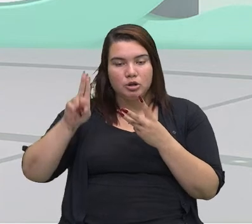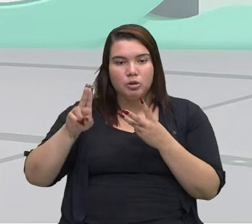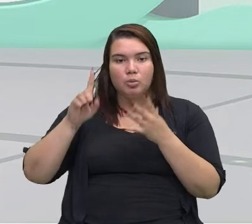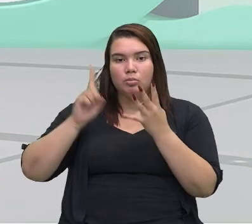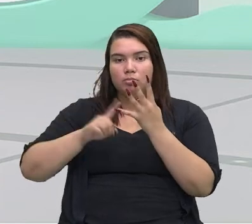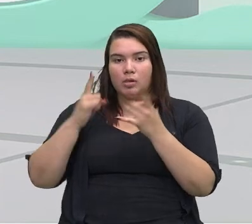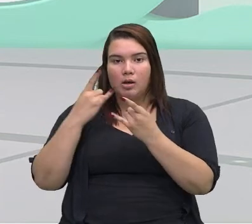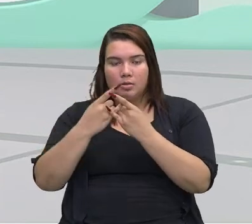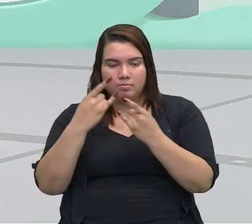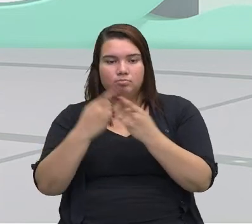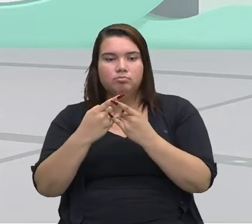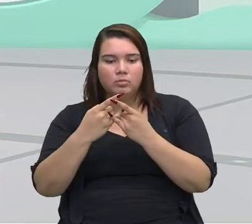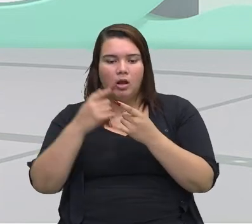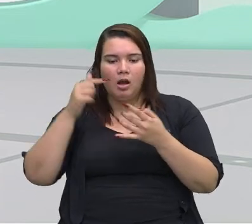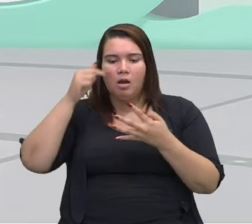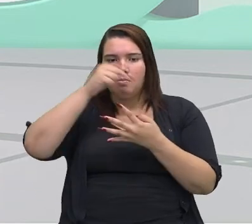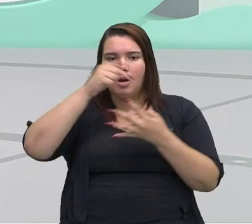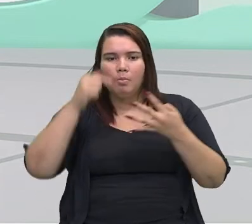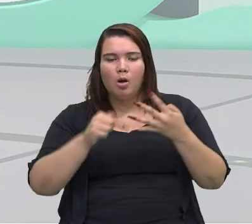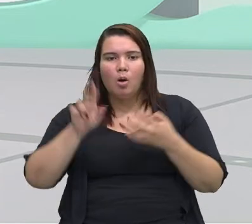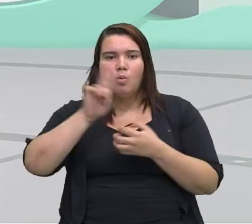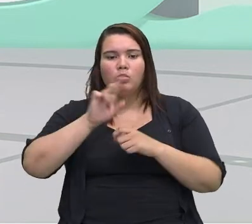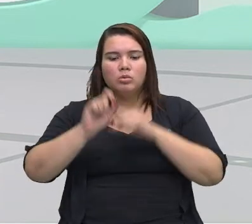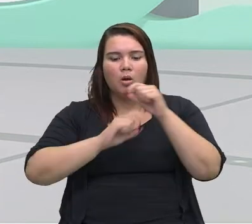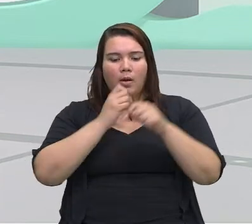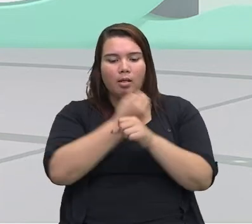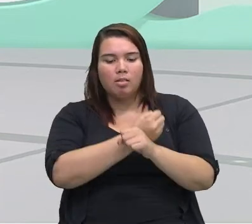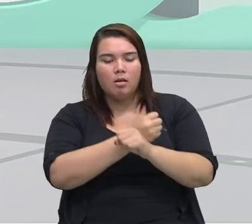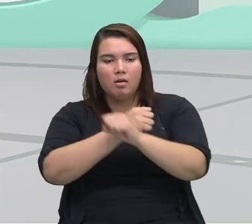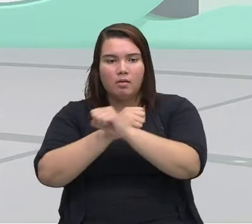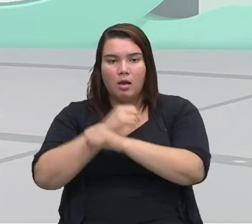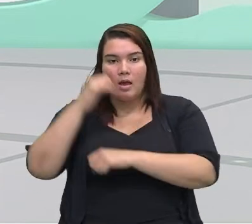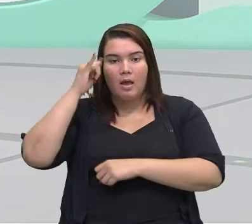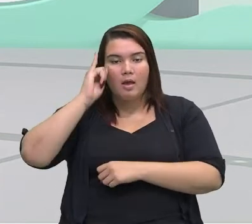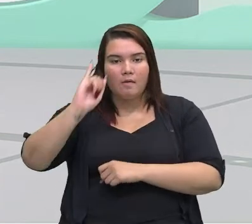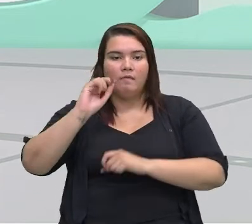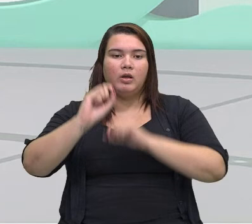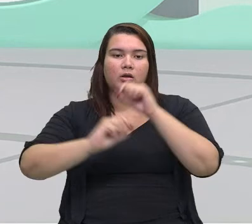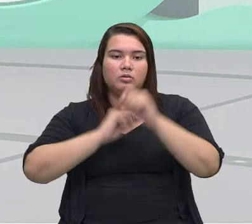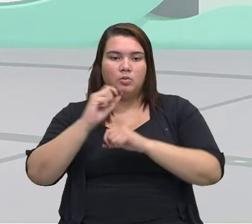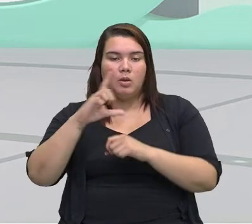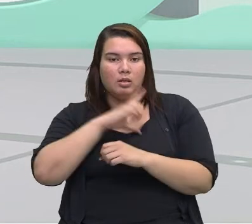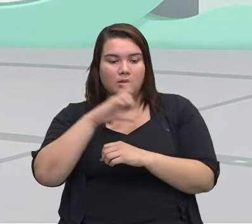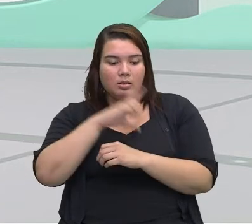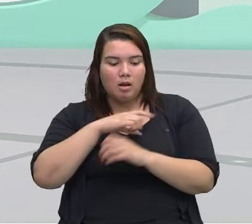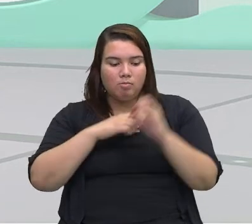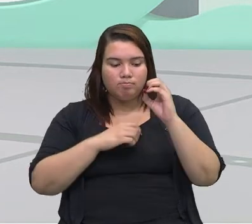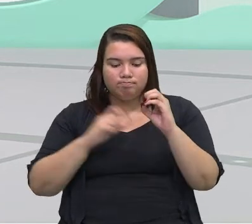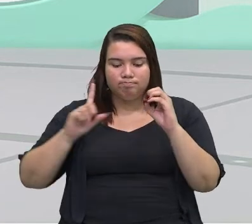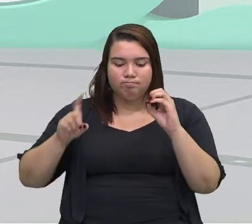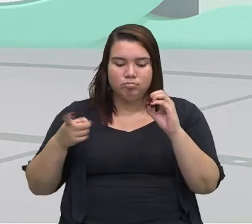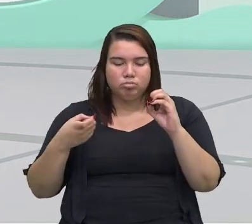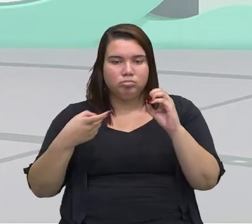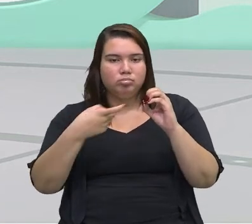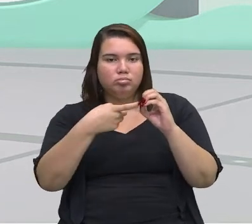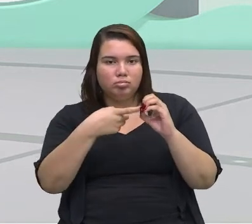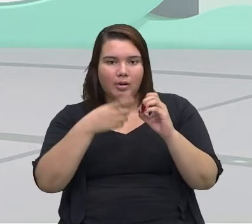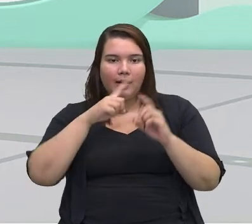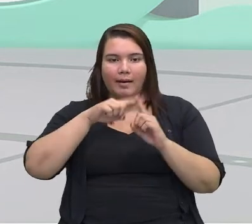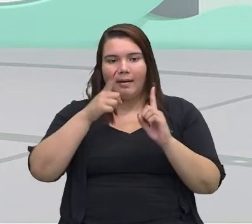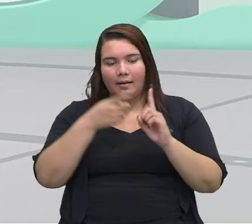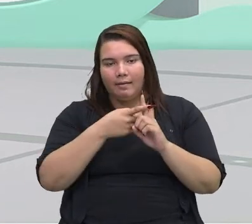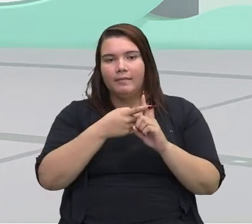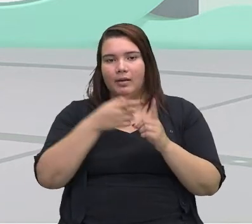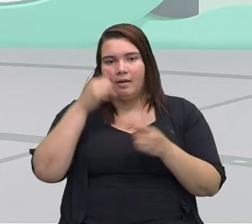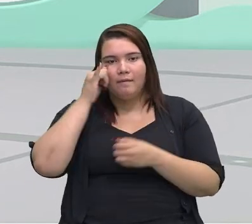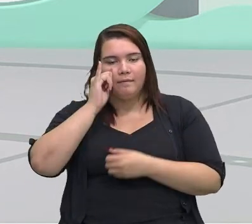aqueles métodos que vão criar ali uma barreira impedindo com que os espermatozoides cheguem até o óvulo. Então, como o nome fala, método